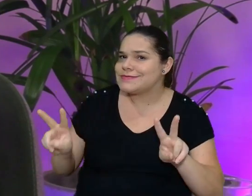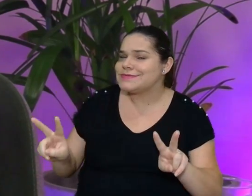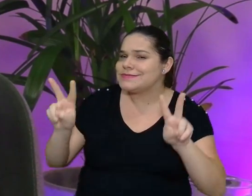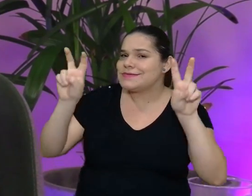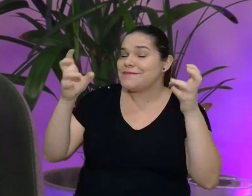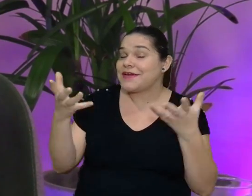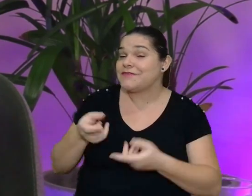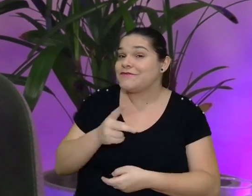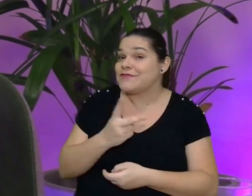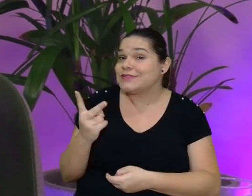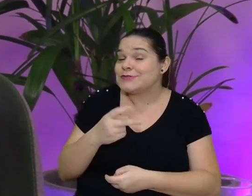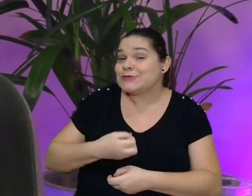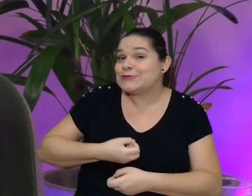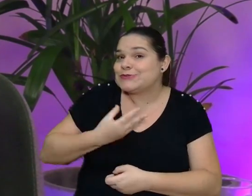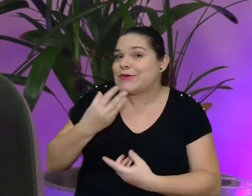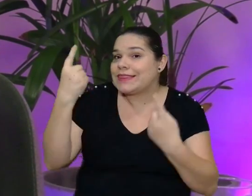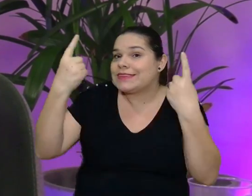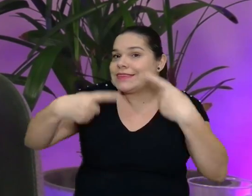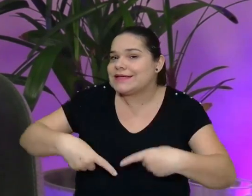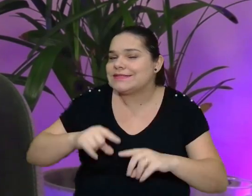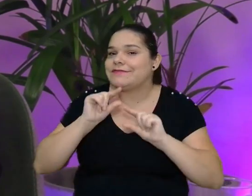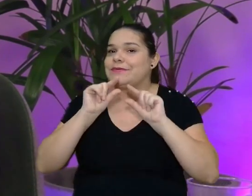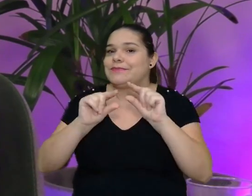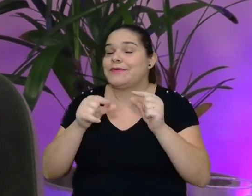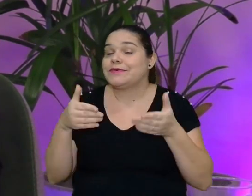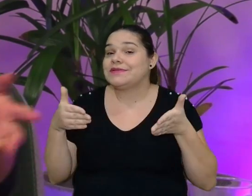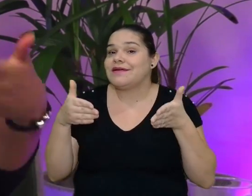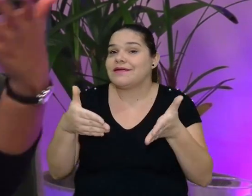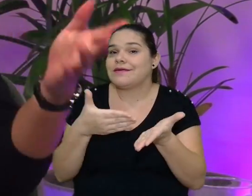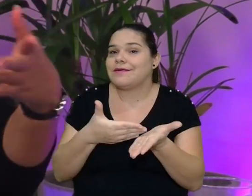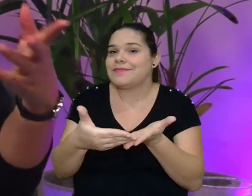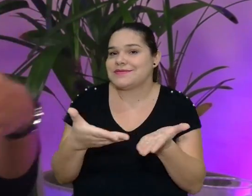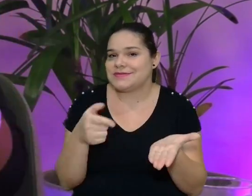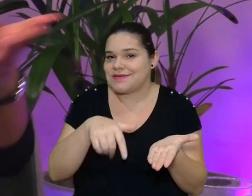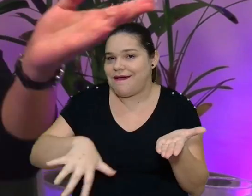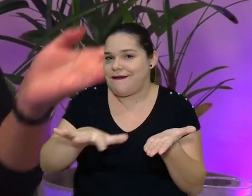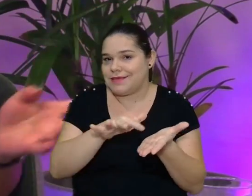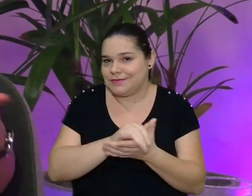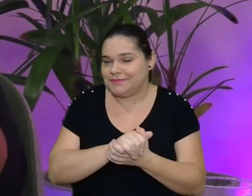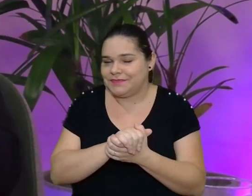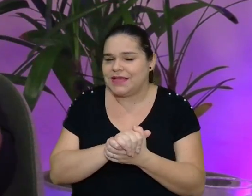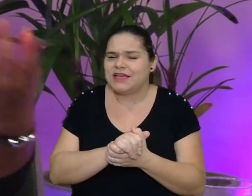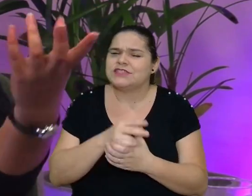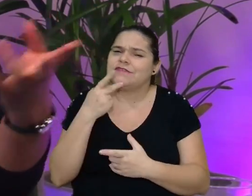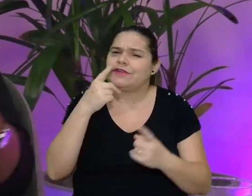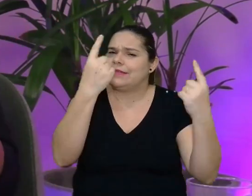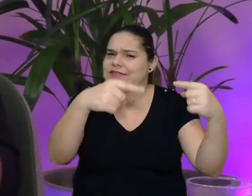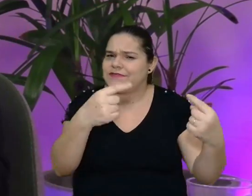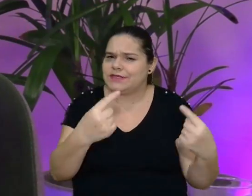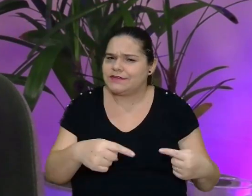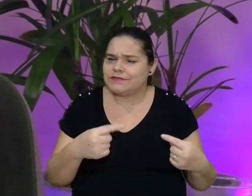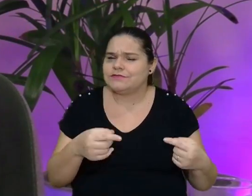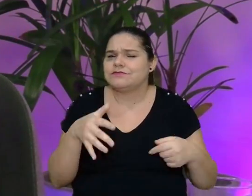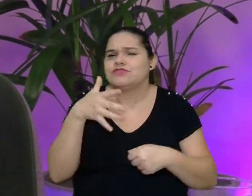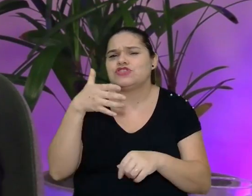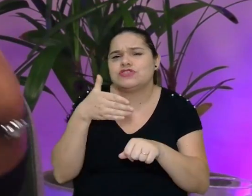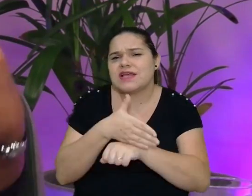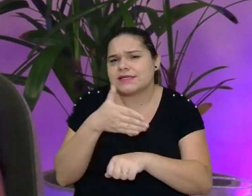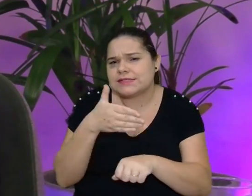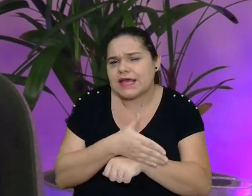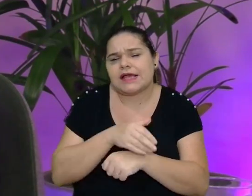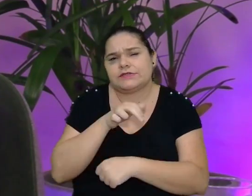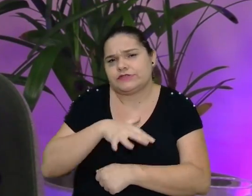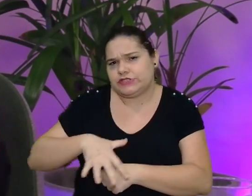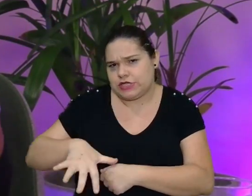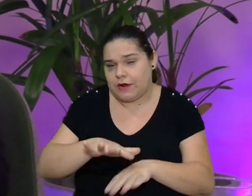pouco dos desafios, talvez, de entrar nesse mercado. A gente já falou muitos desafios para o geral, né, de acesso, etc., mas para